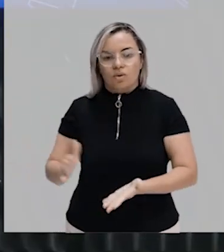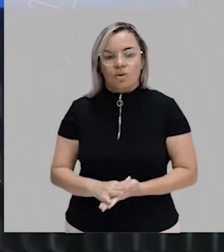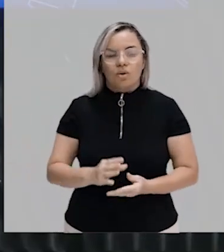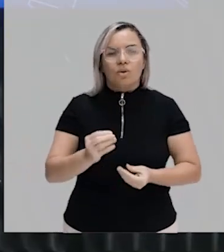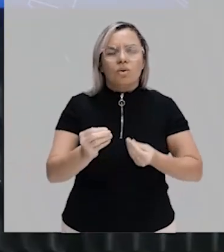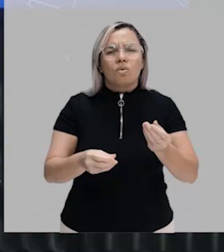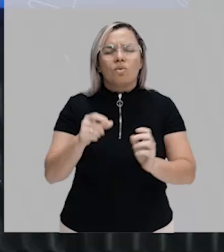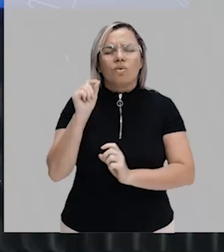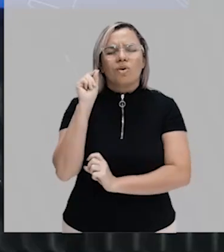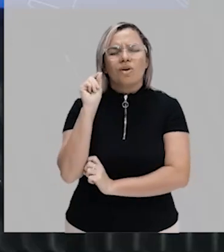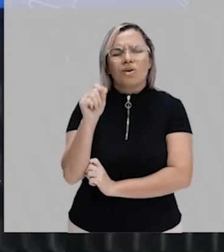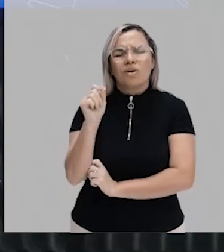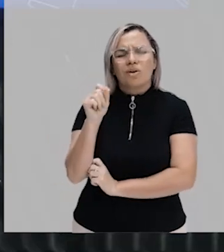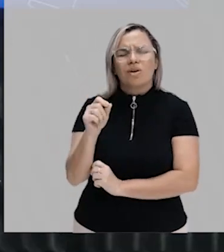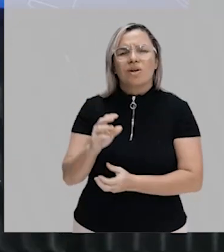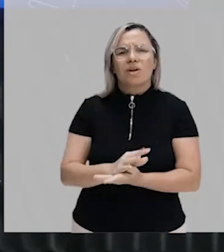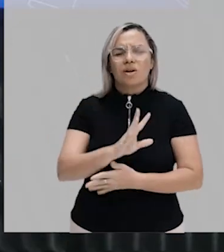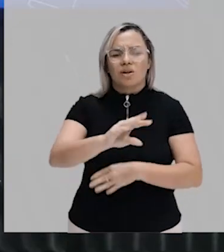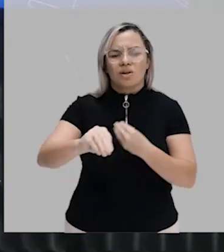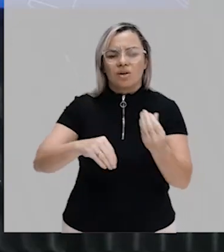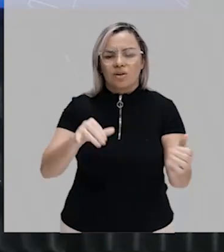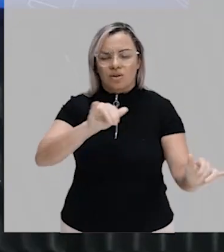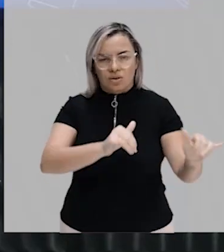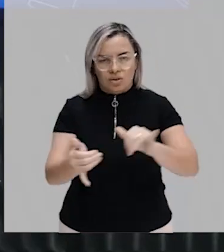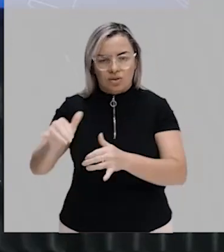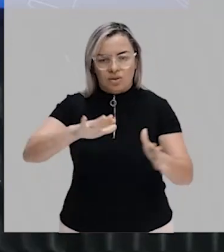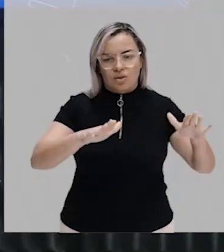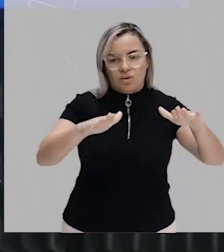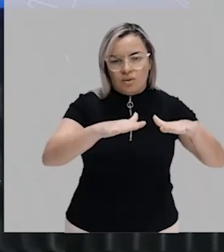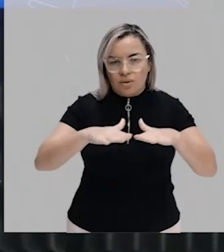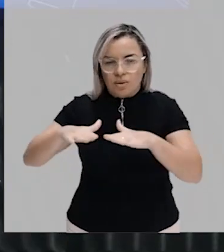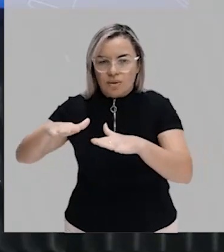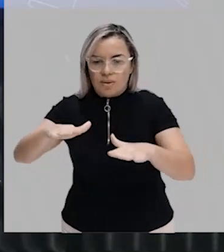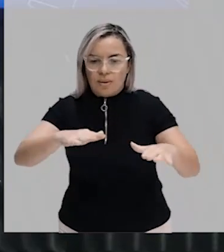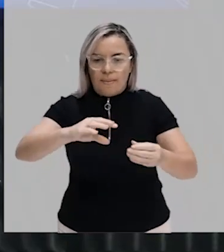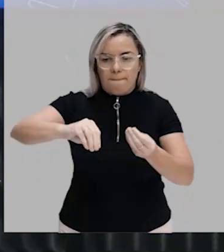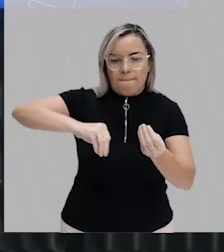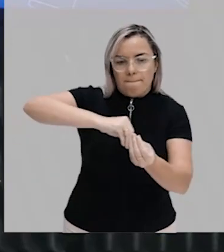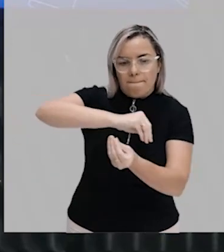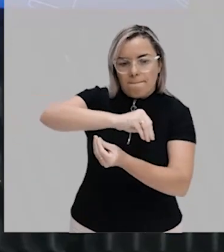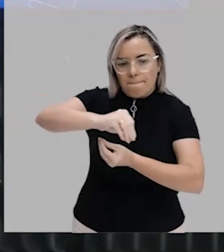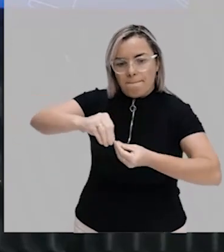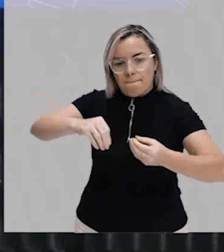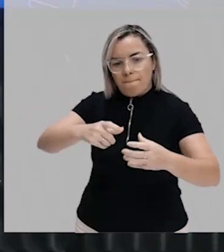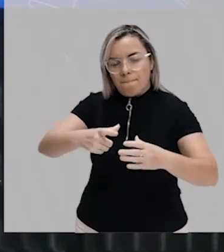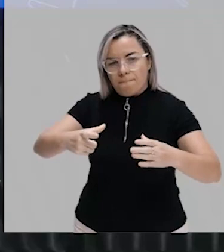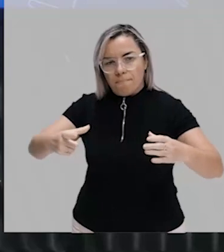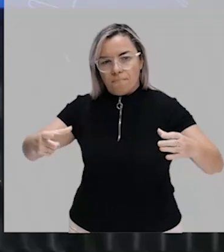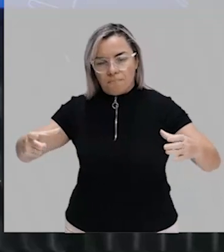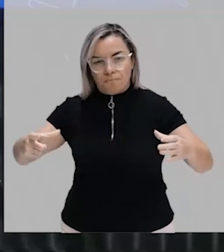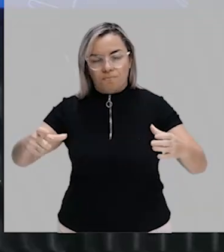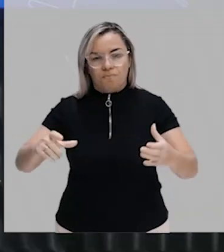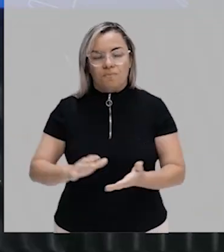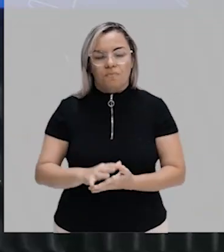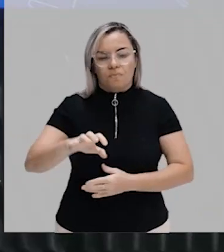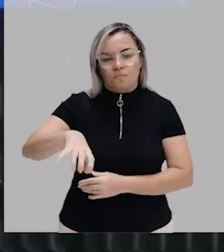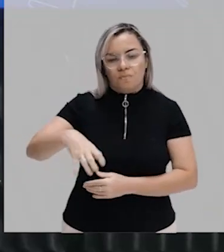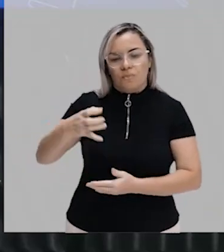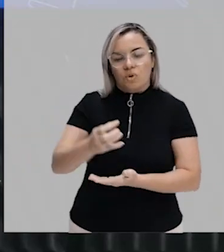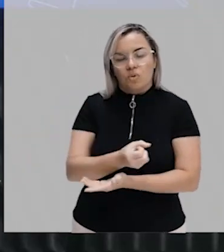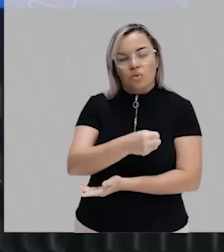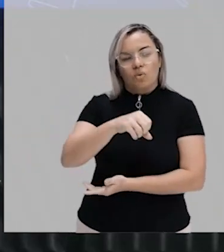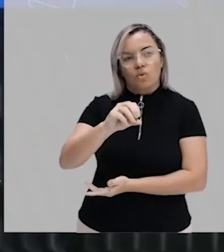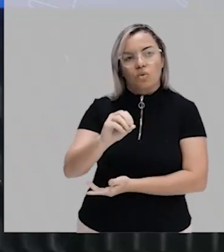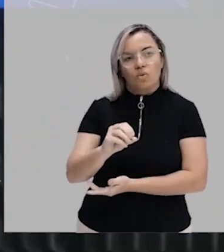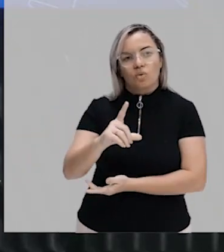solução química? São misturas homogêneas em que a grande maioria das vezes o soluto,